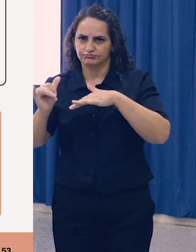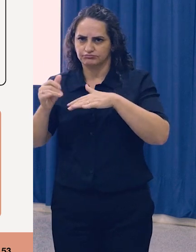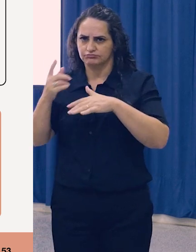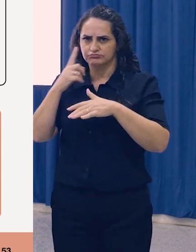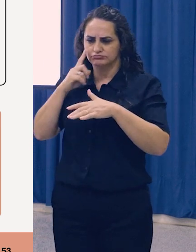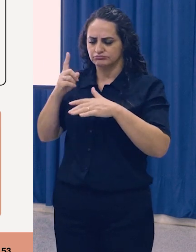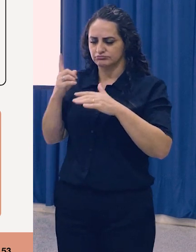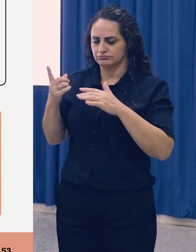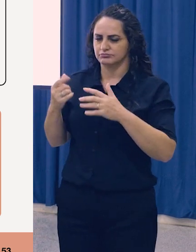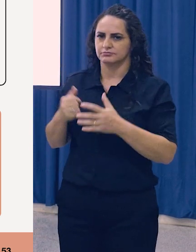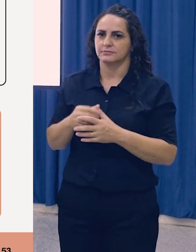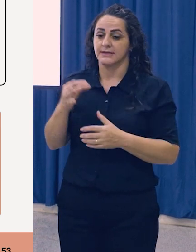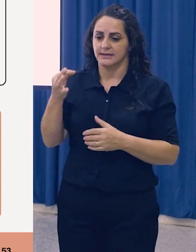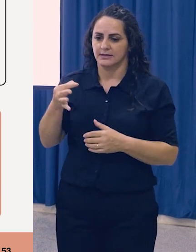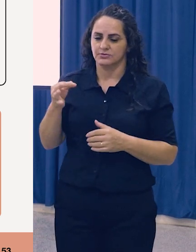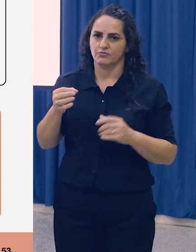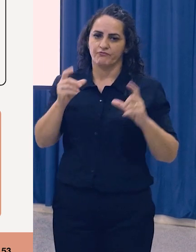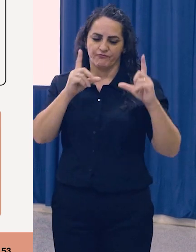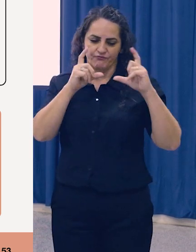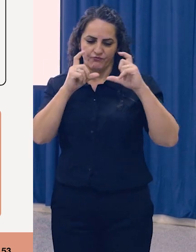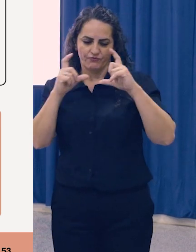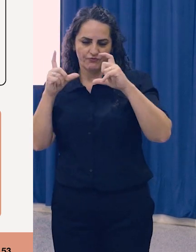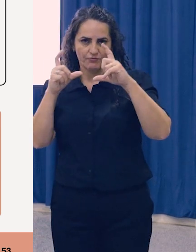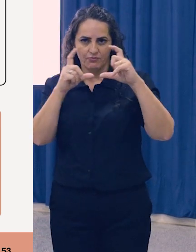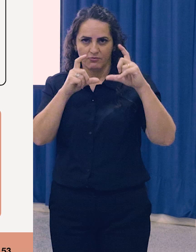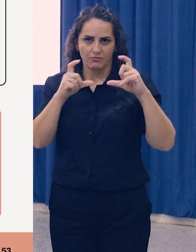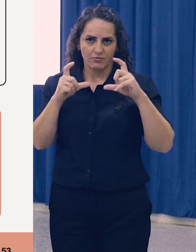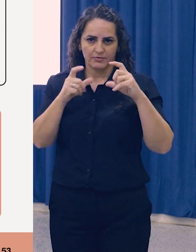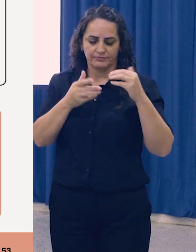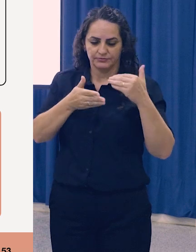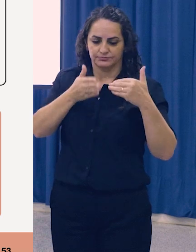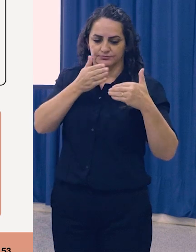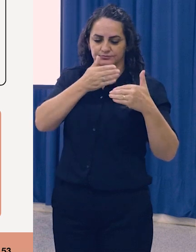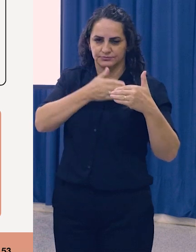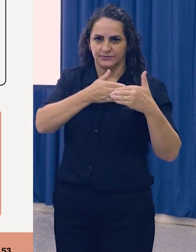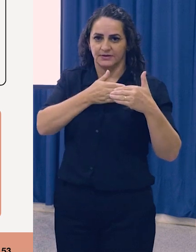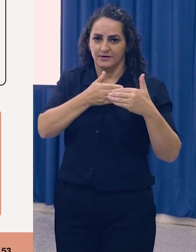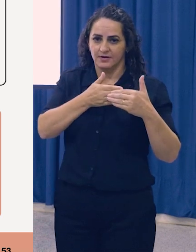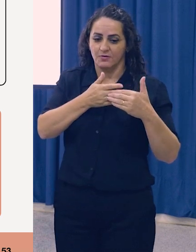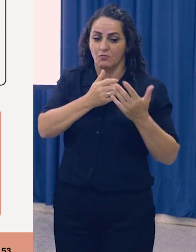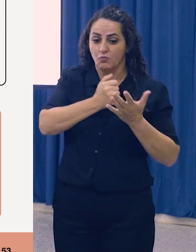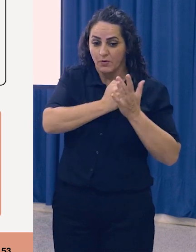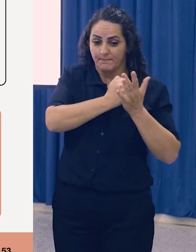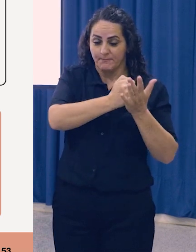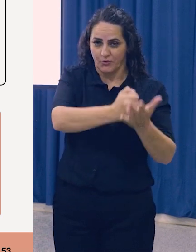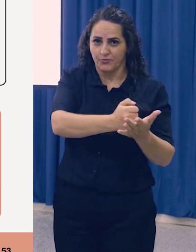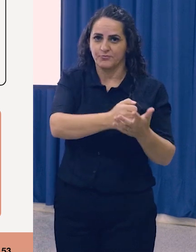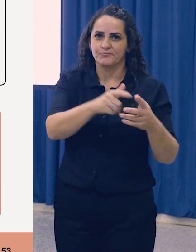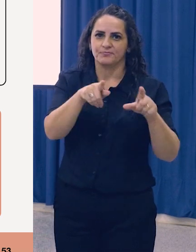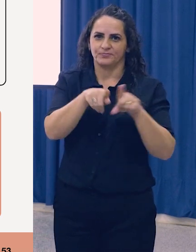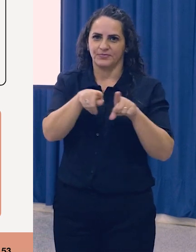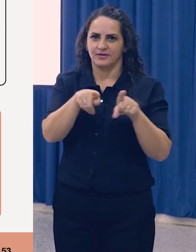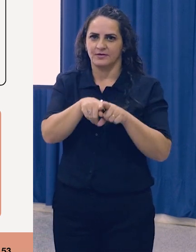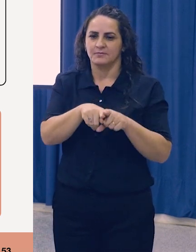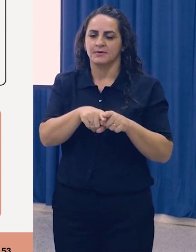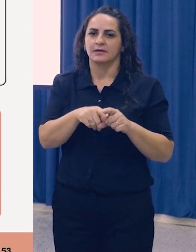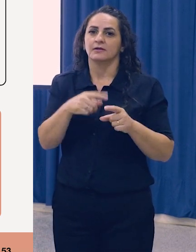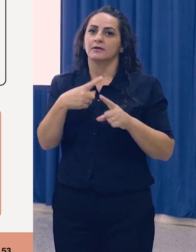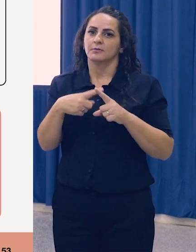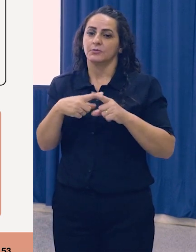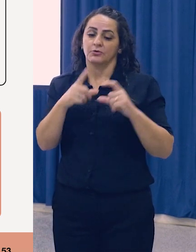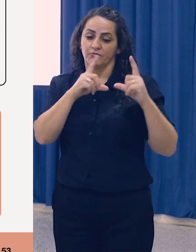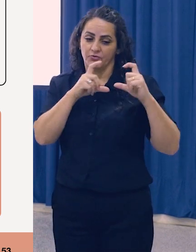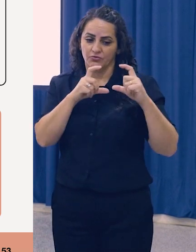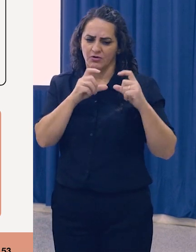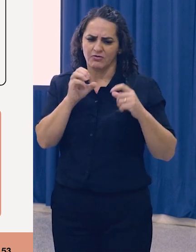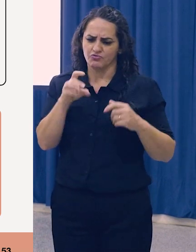as redes sociais, um fotógrafo still para o set, o assistente de fotógrafo still, porque o fotógrafo não consegue fazer tudo sozinho.